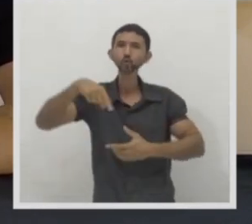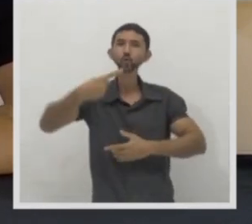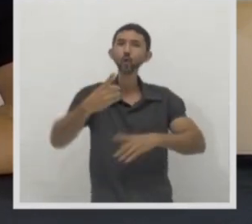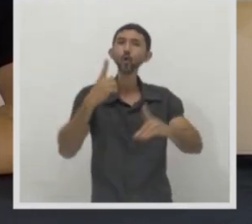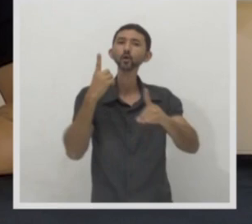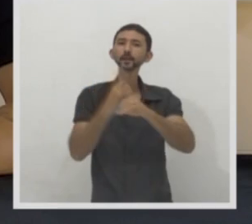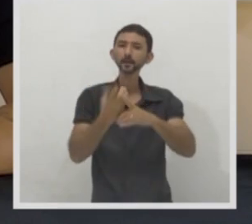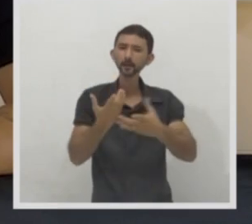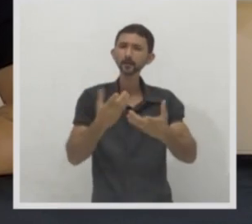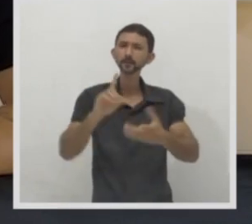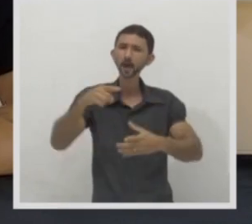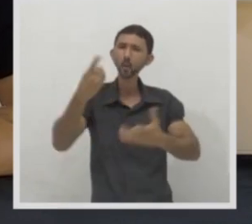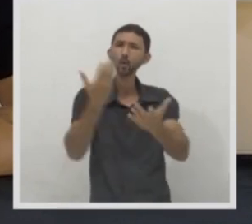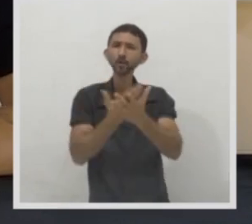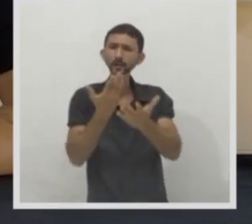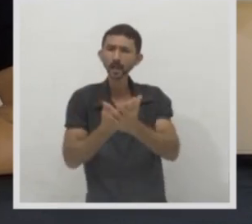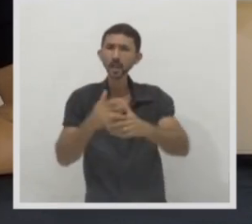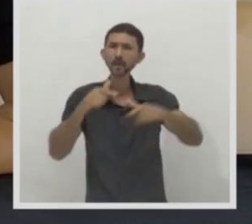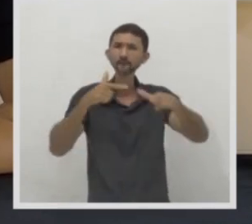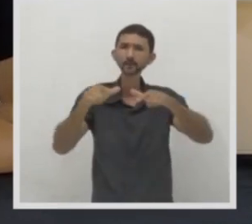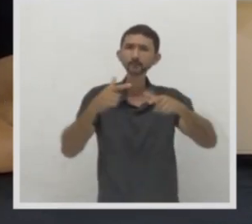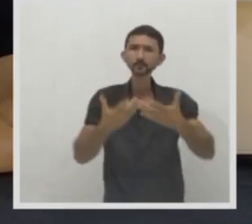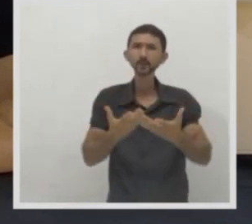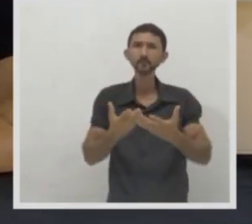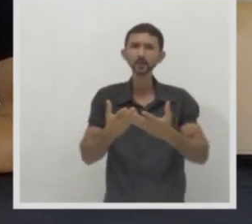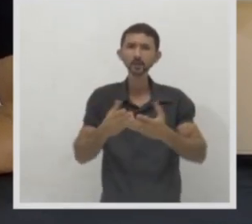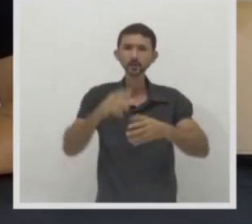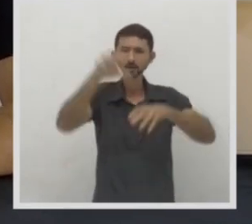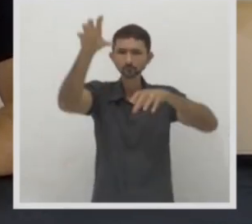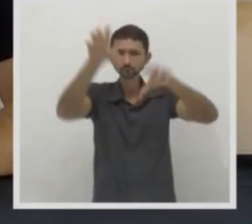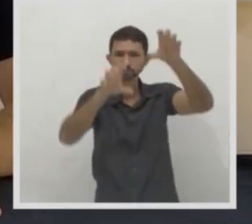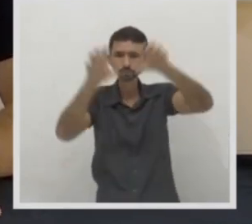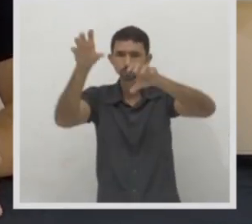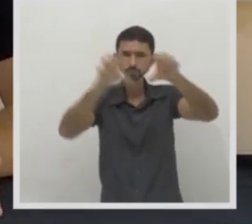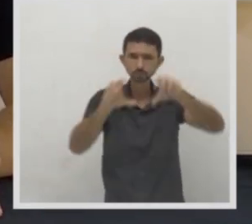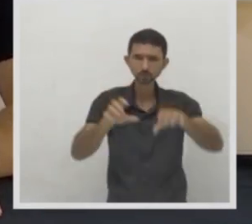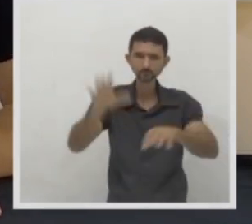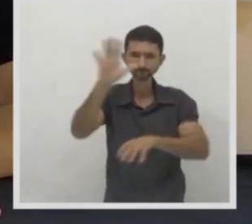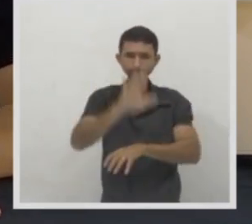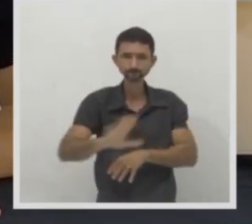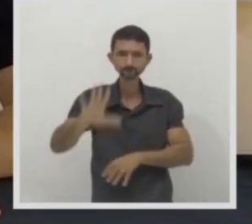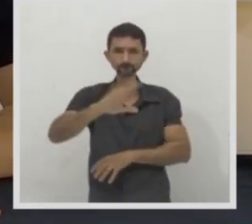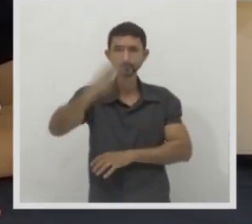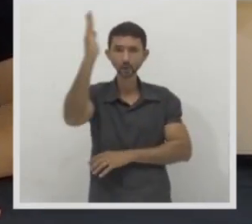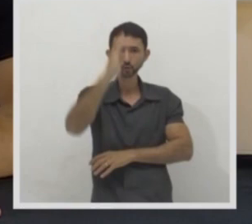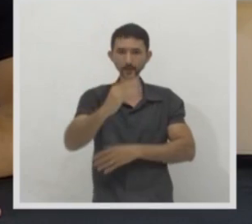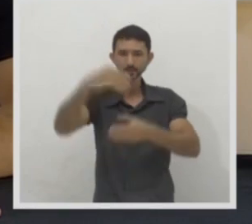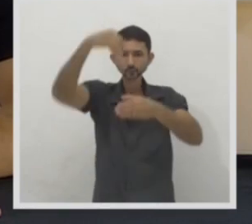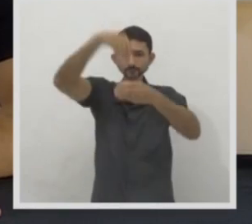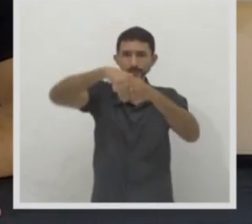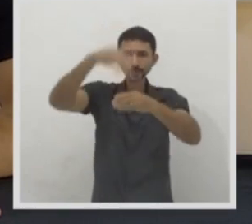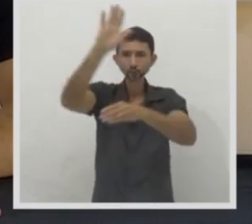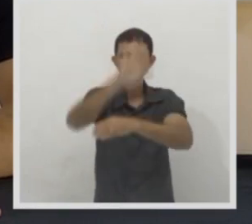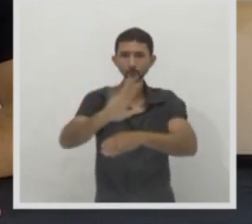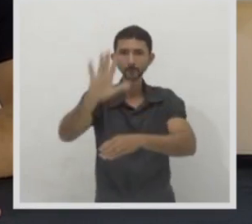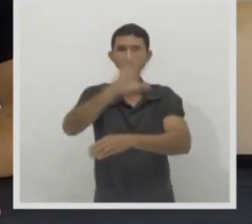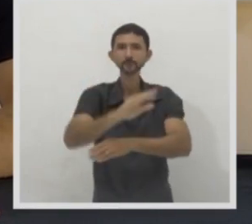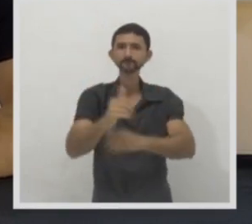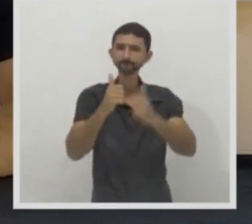encontro, vamos trabalhar a questão da regionalização do Brasil. Agora vamos trabalhar as fronteiras internas brasileiras.